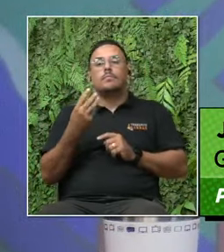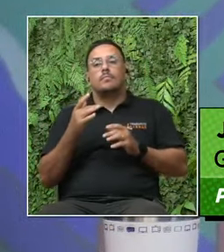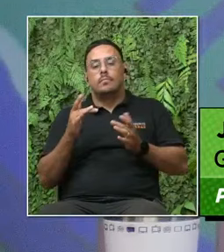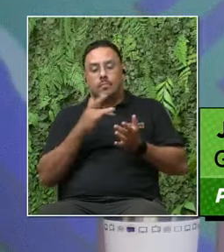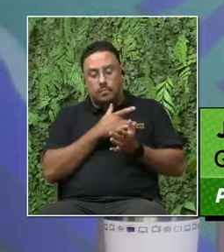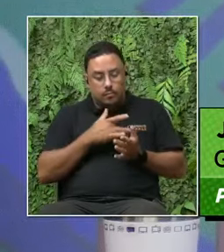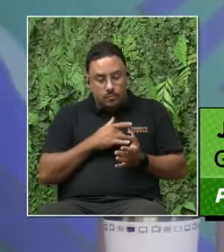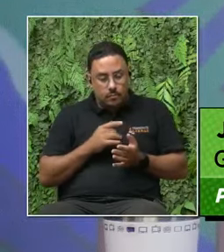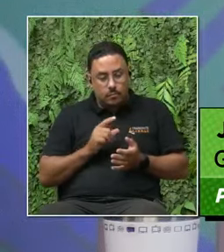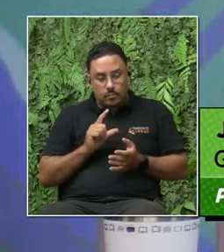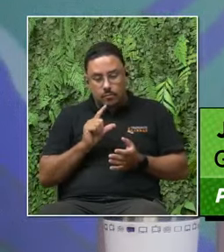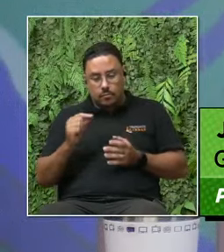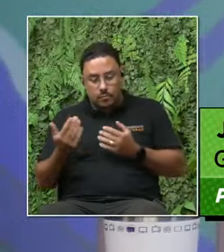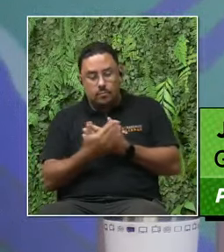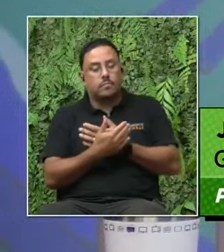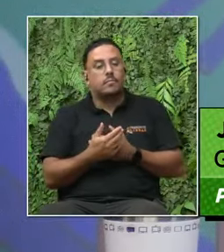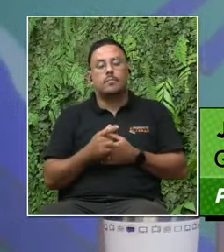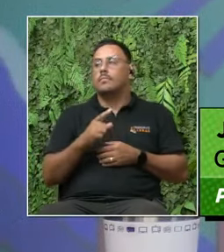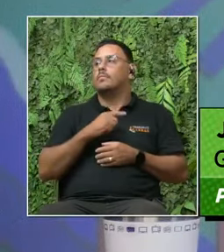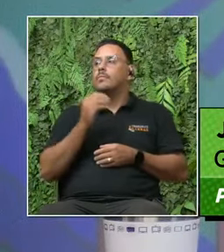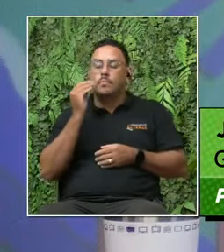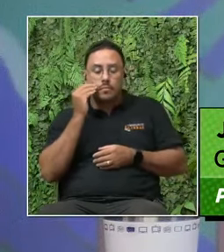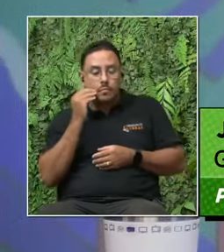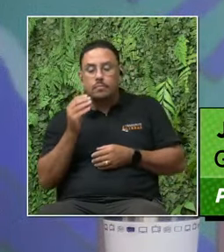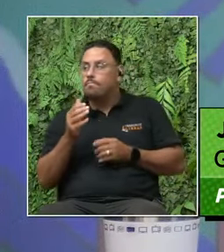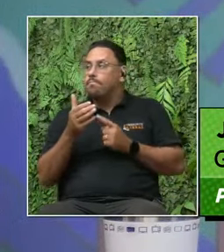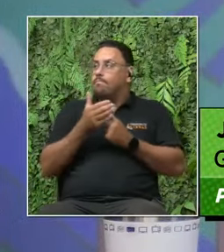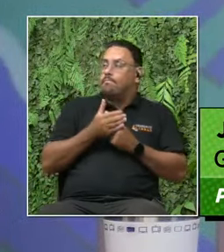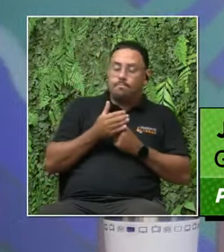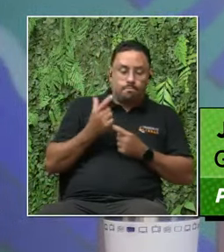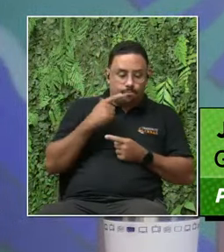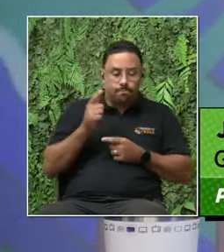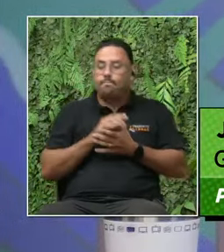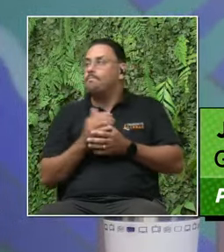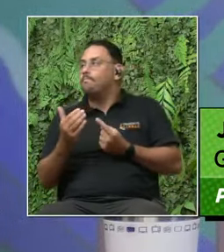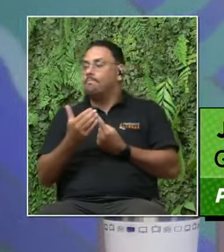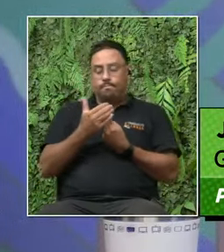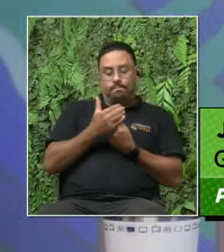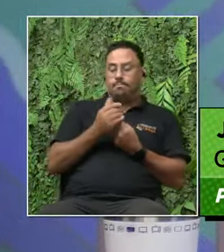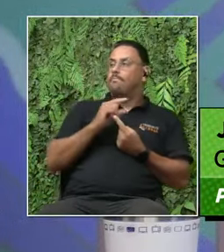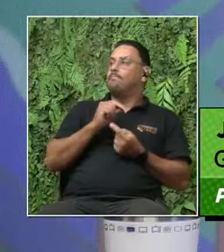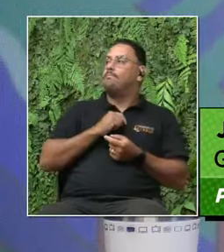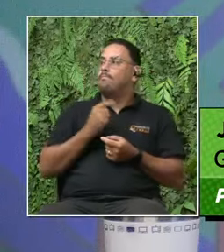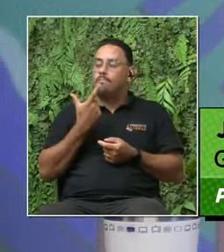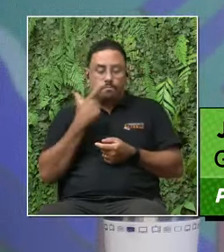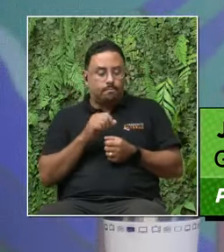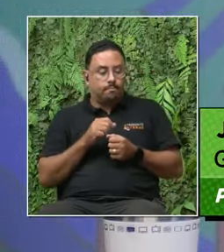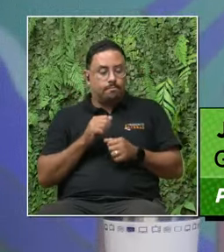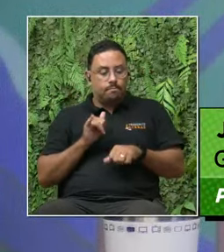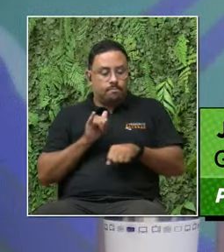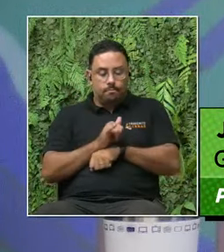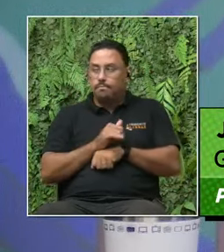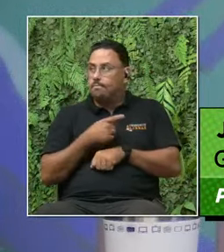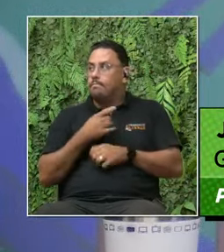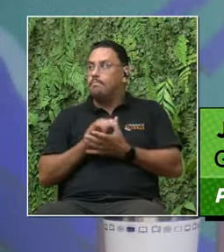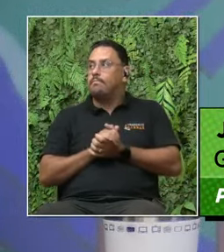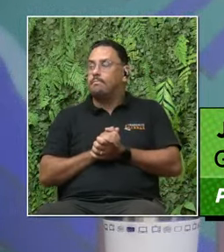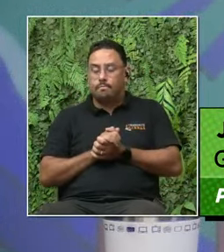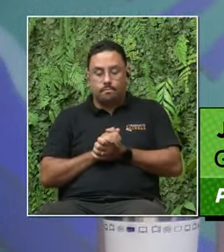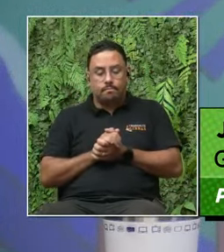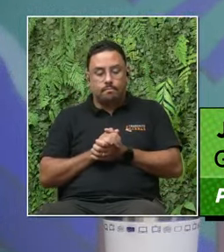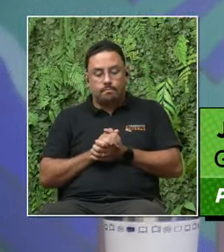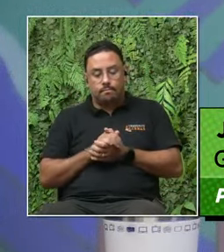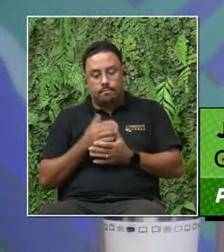por ali que a bola tinha que sair e ele tenta proteger mas não consegue proteger cai fica pedindo uma falta e não foi falta mas ele também ele D uma